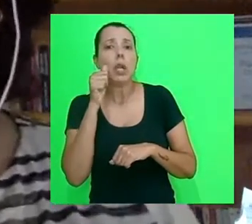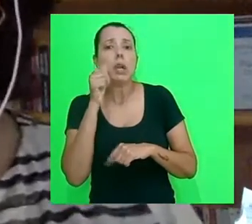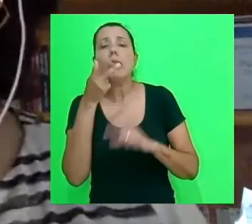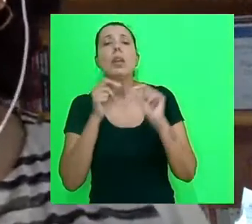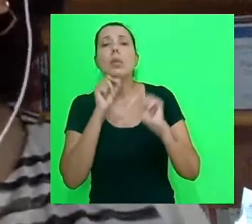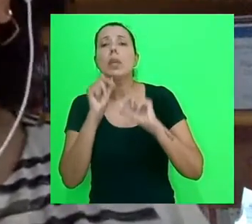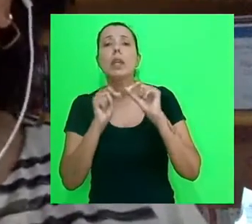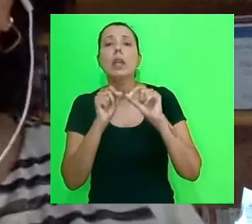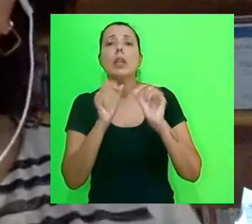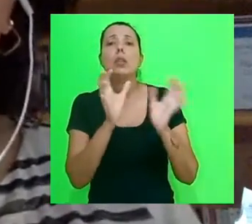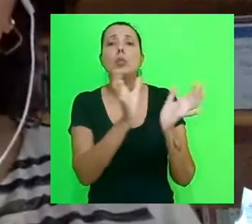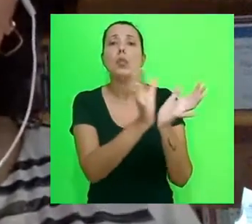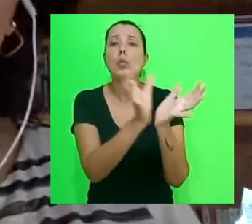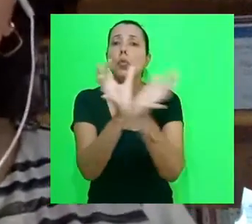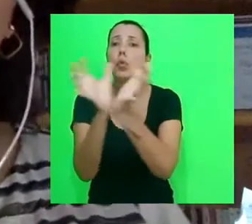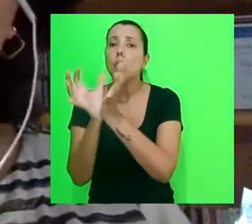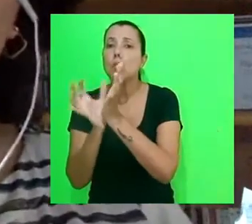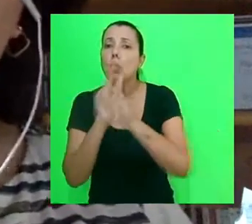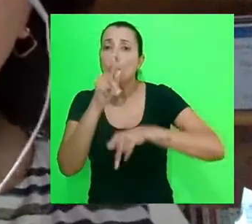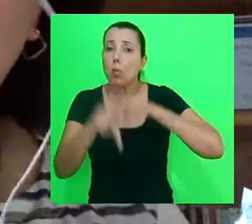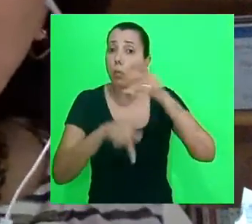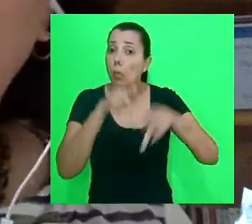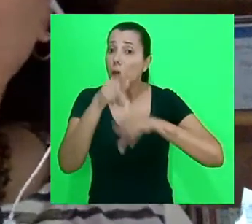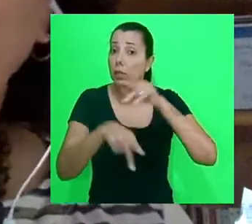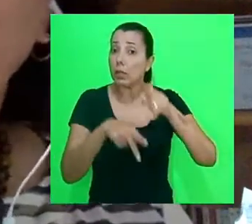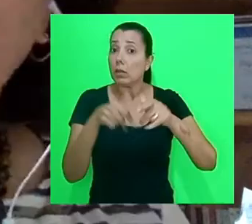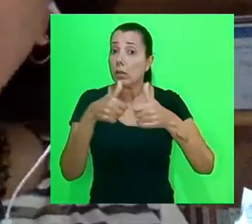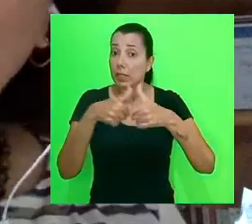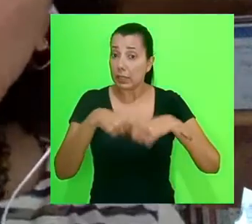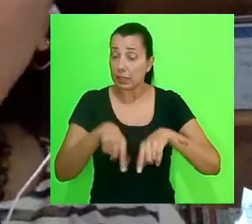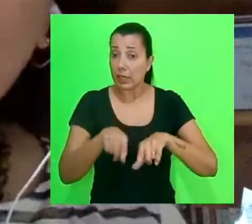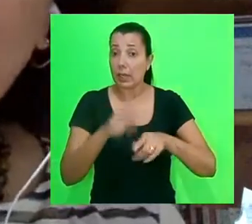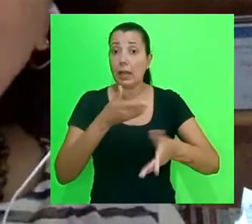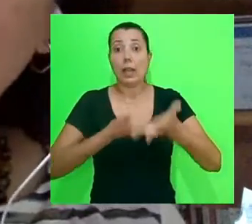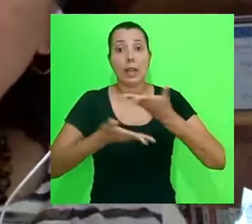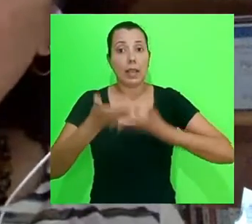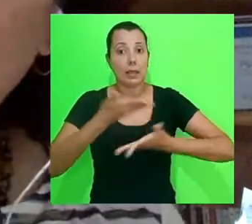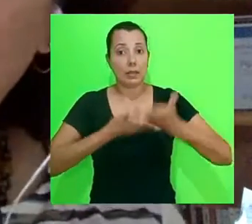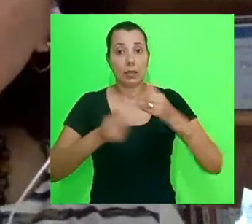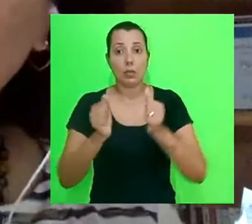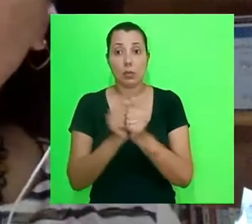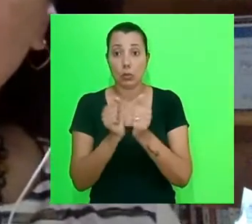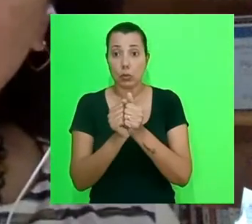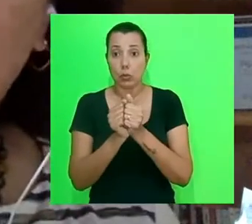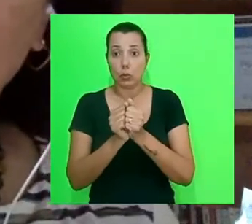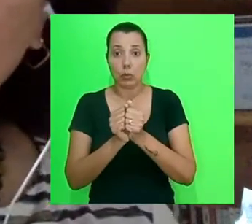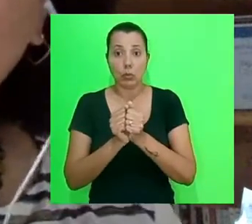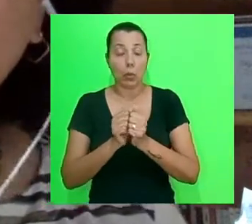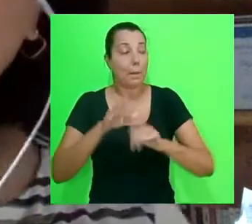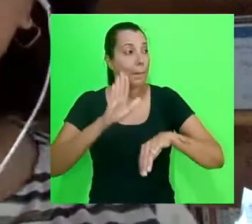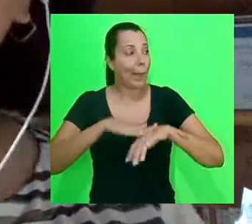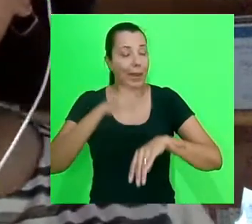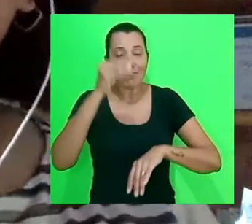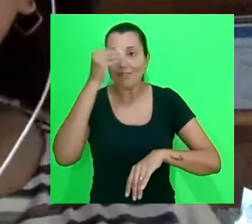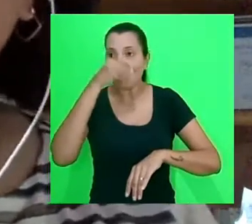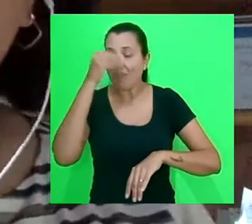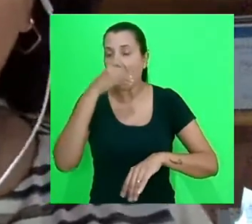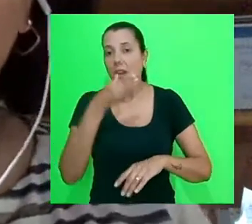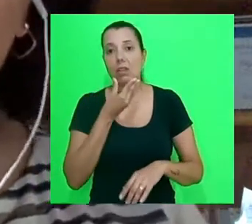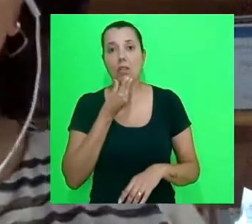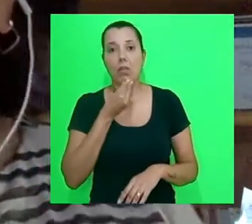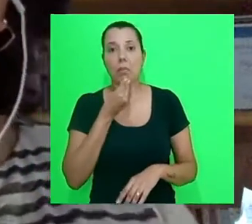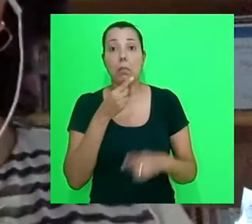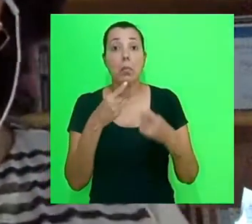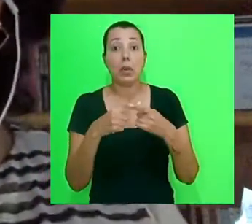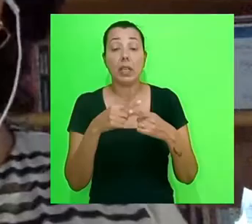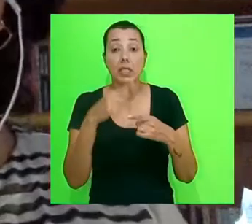olha do ponto de vista do mercado de trabalho, elas estão situadas exatamente nos espaços de maior